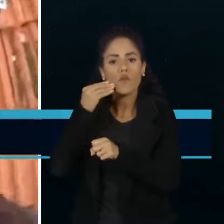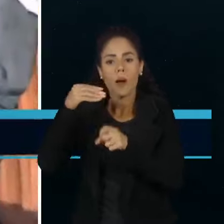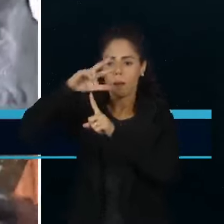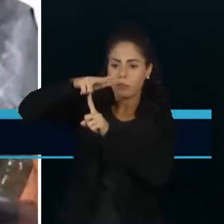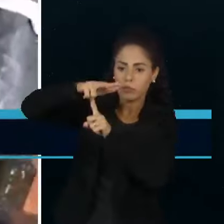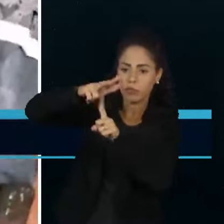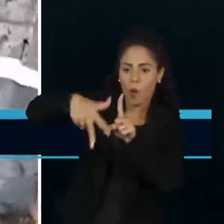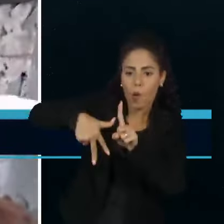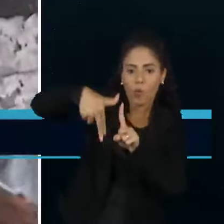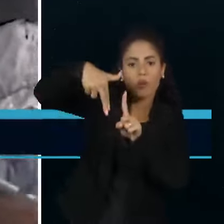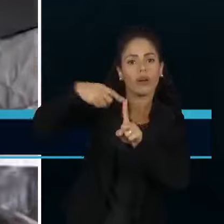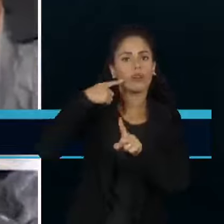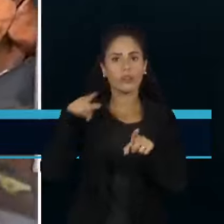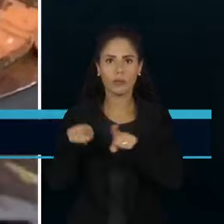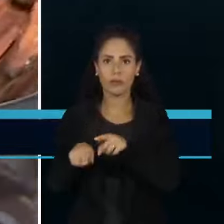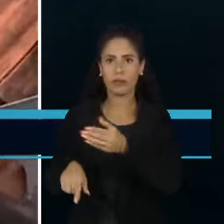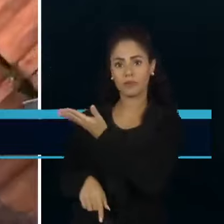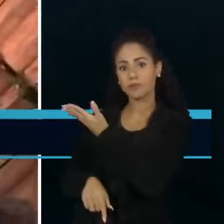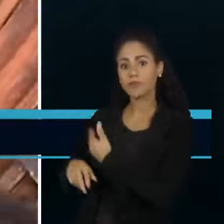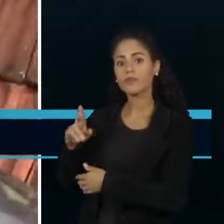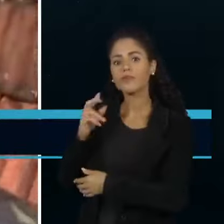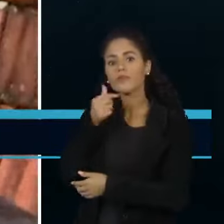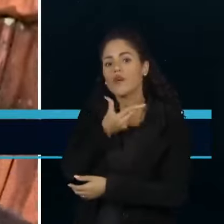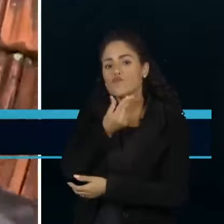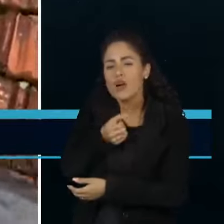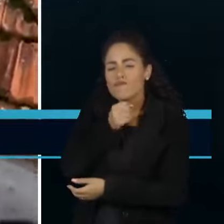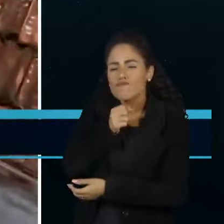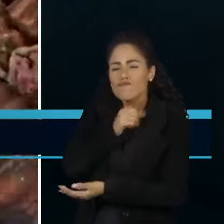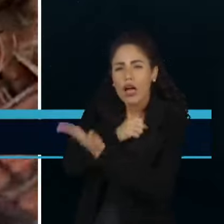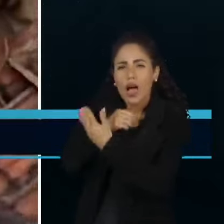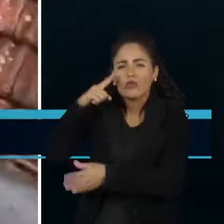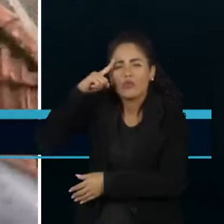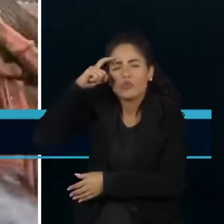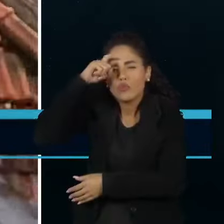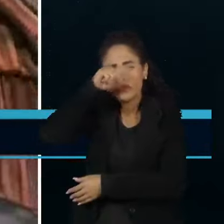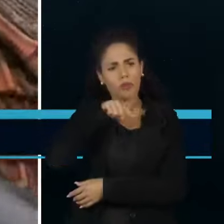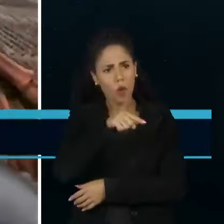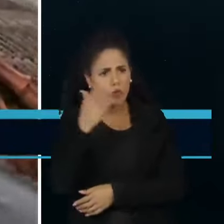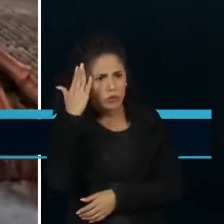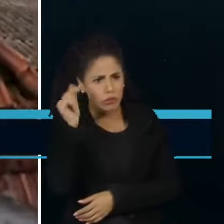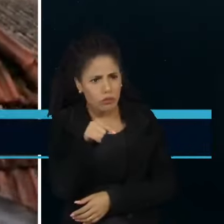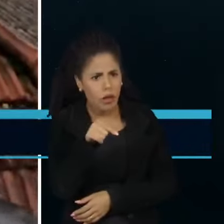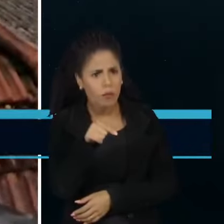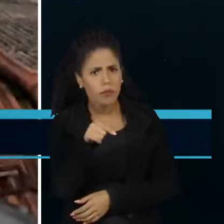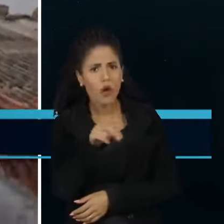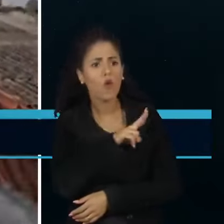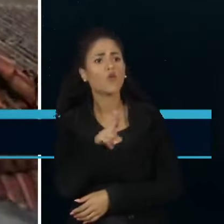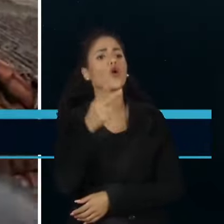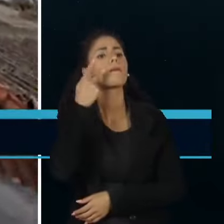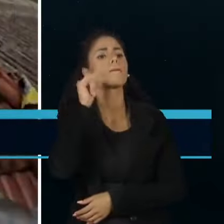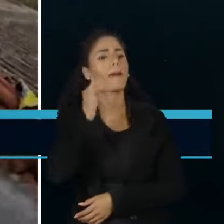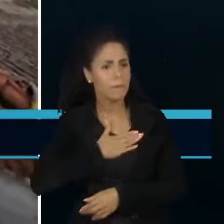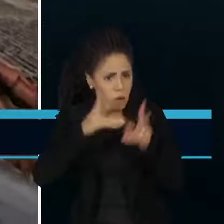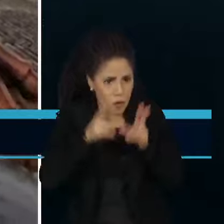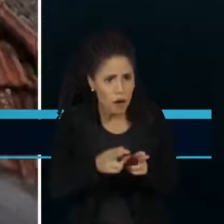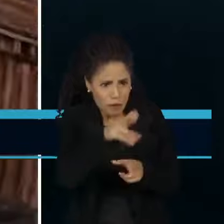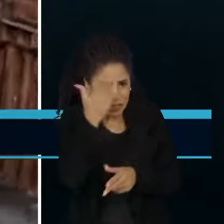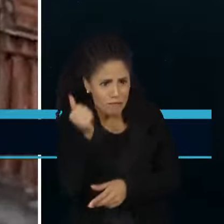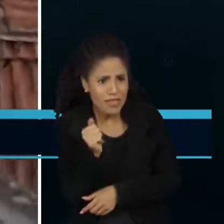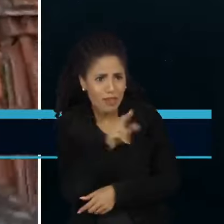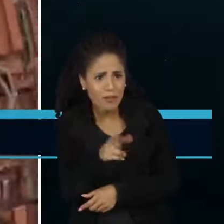Já esse senhor teve bom humor, mesmo diante da dificuldade. O senhor sabia que o senhor tem o nome do meu pai? O senhor tem o mesmo nome do meu